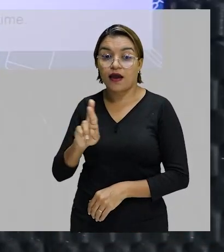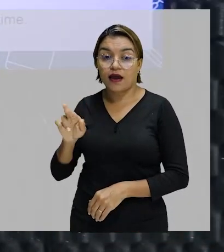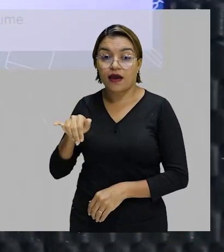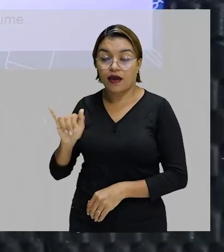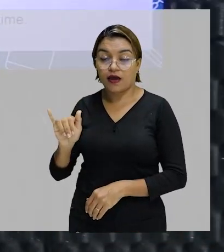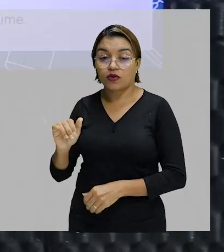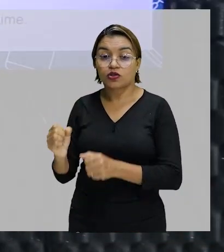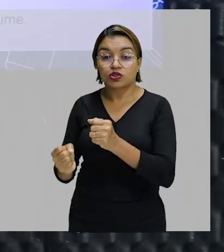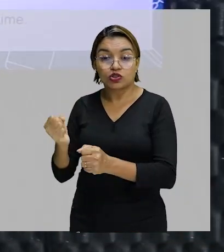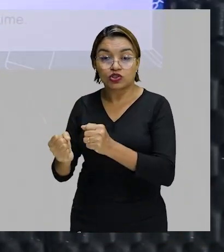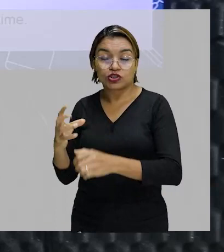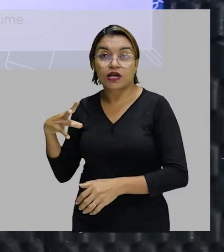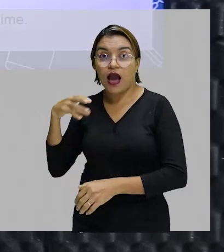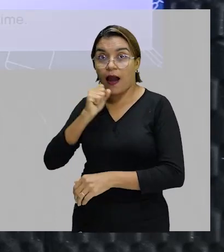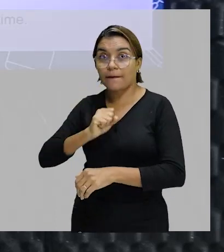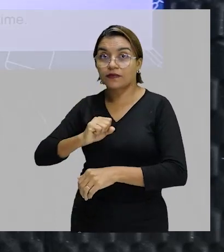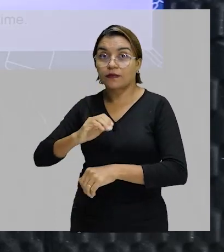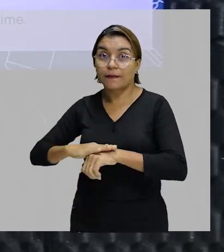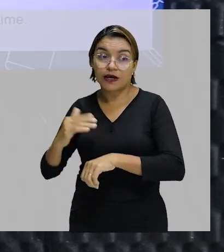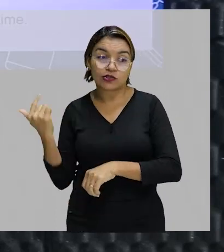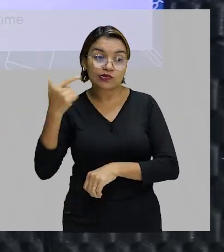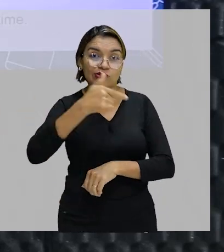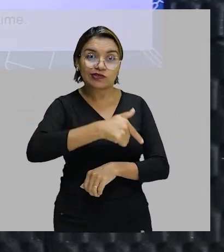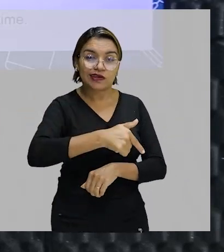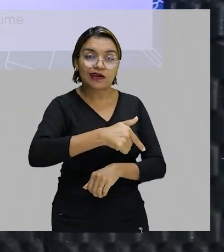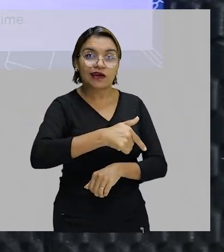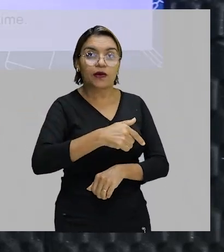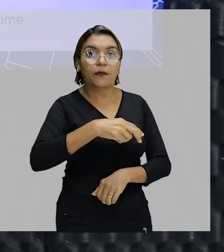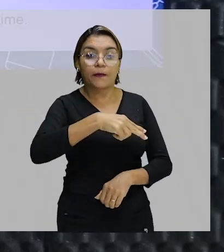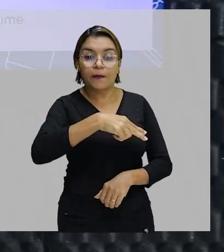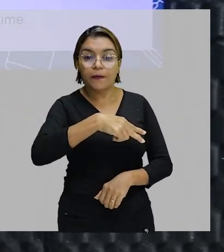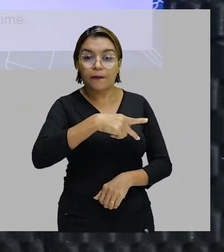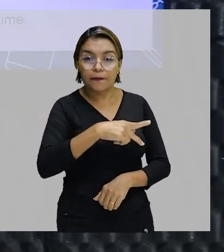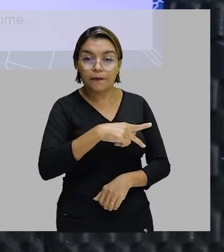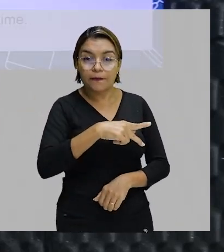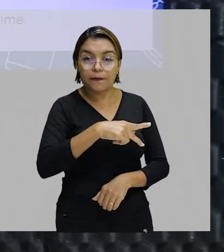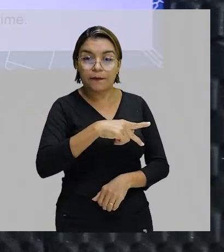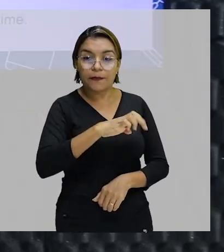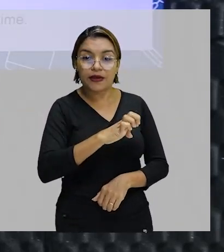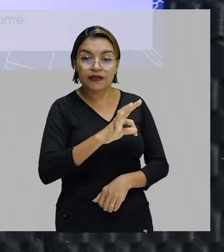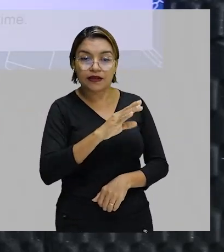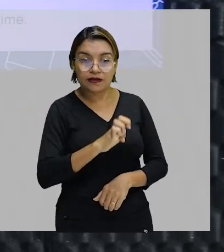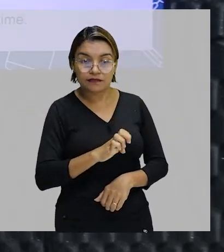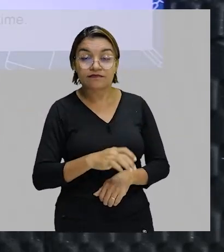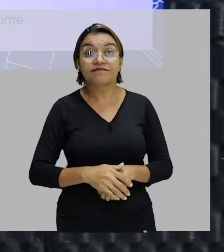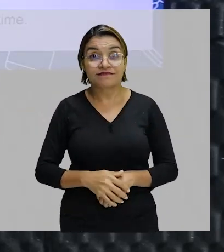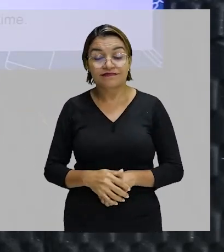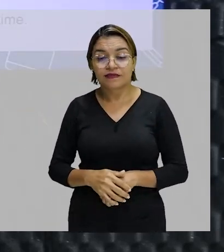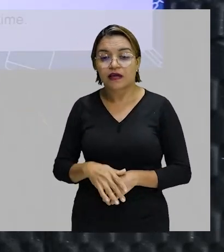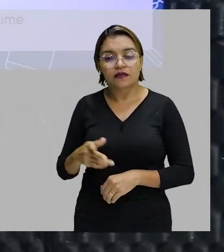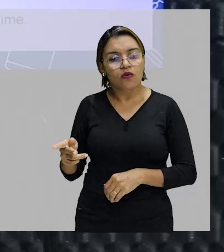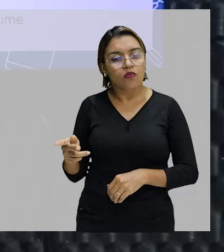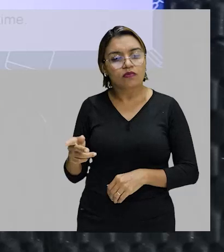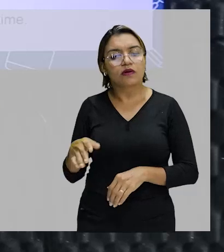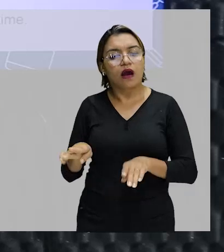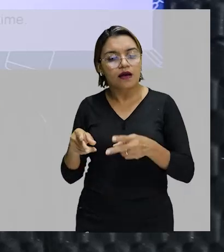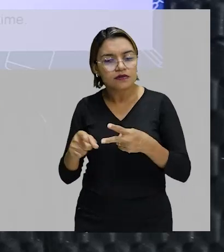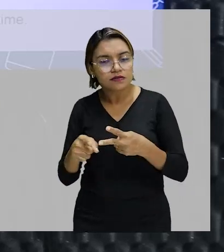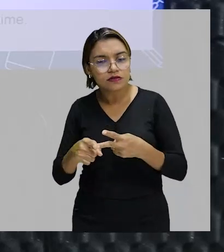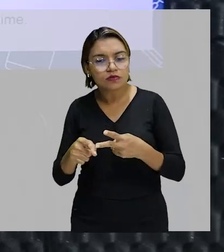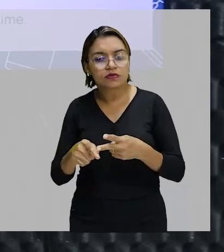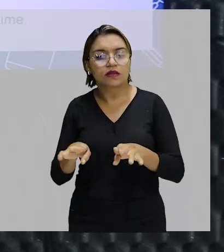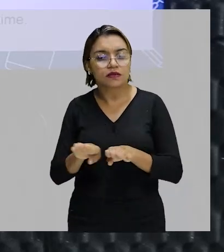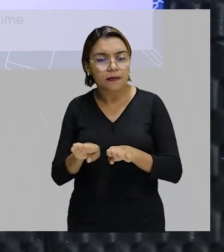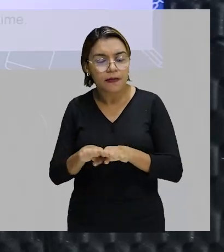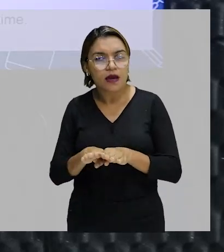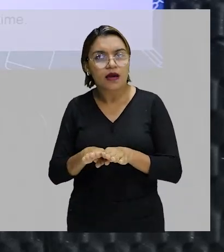Peter. Eles explicam o conteúdo mais claramente do que eu. Então, são exemplos usando